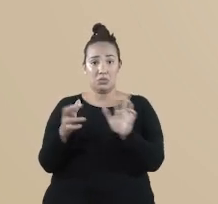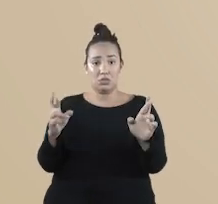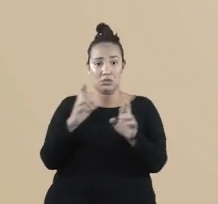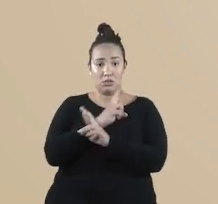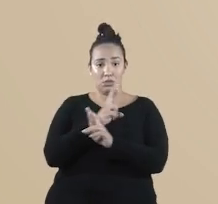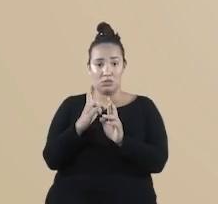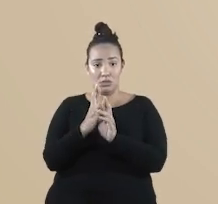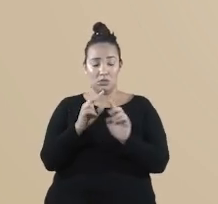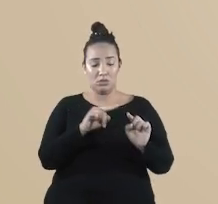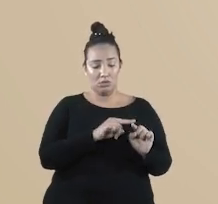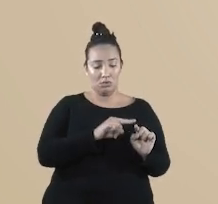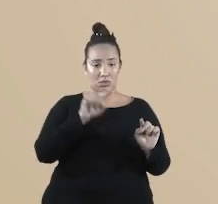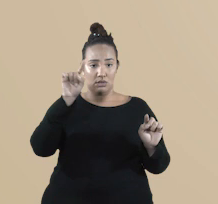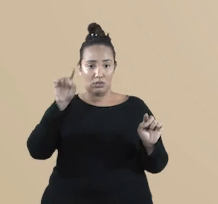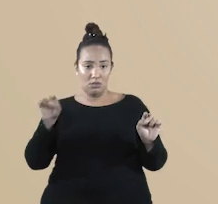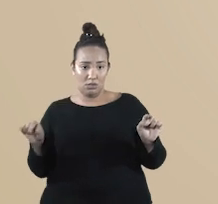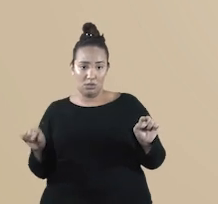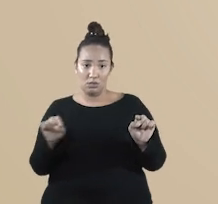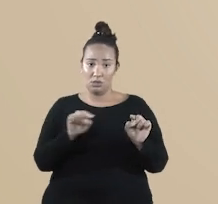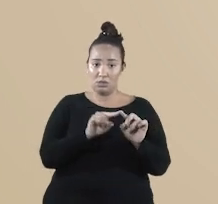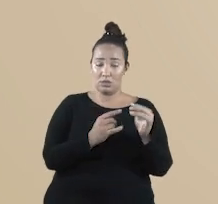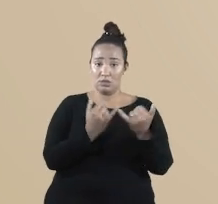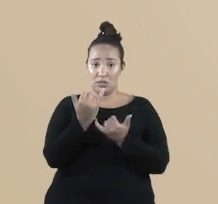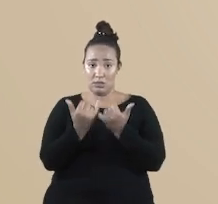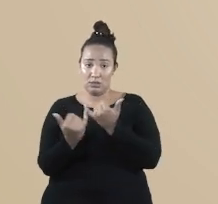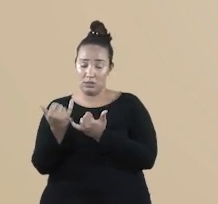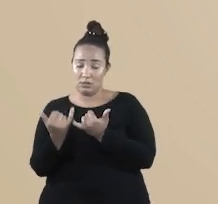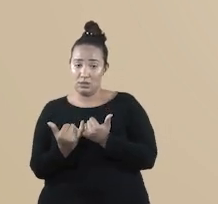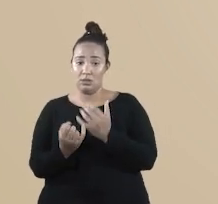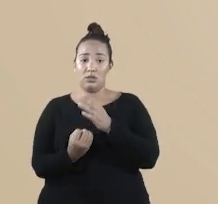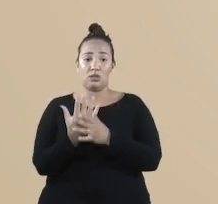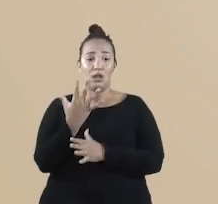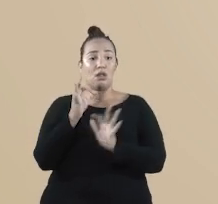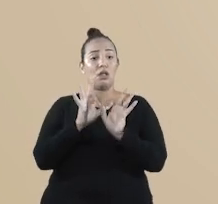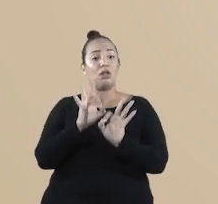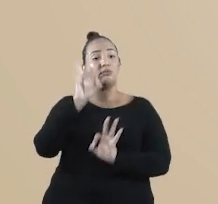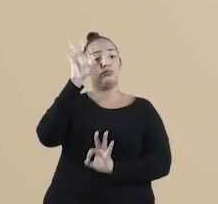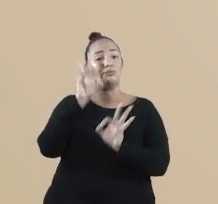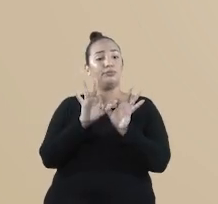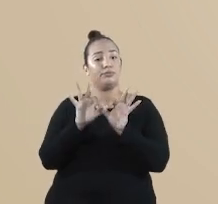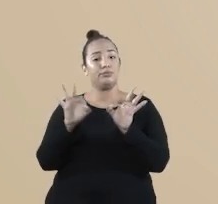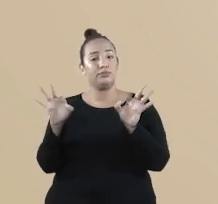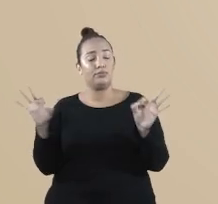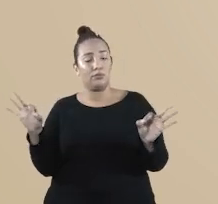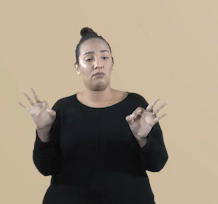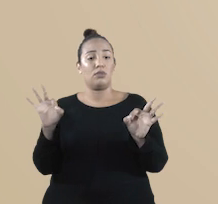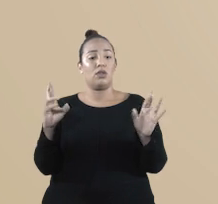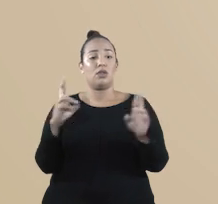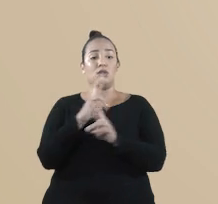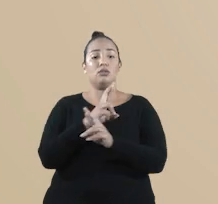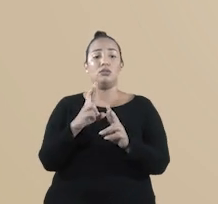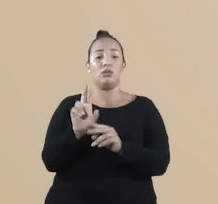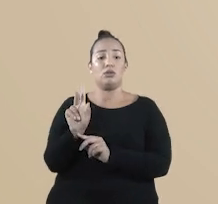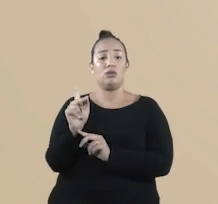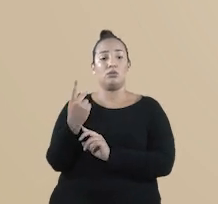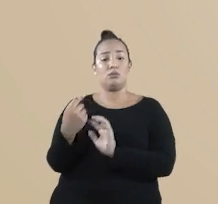entre lados de triângulos semelhantes formados pela altura em relação à